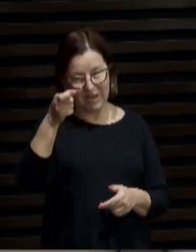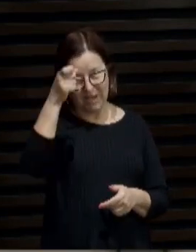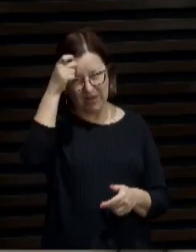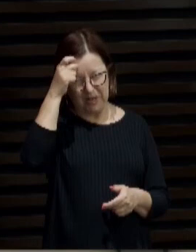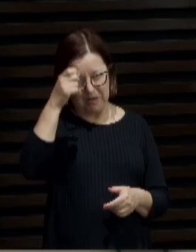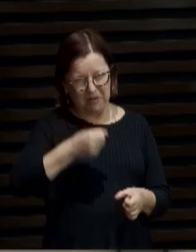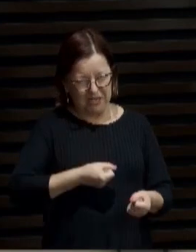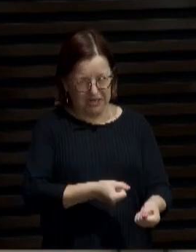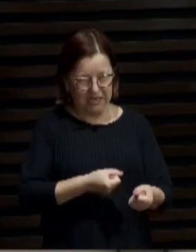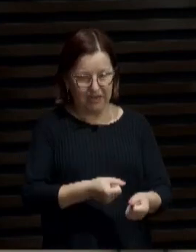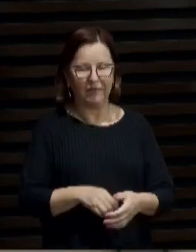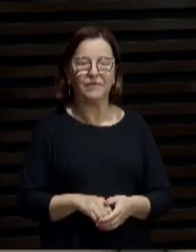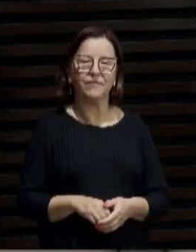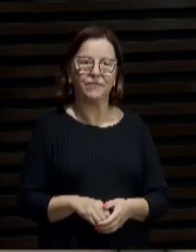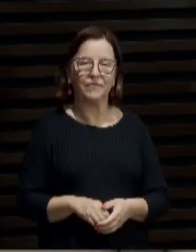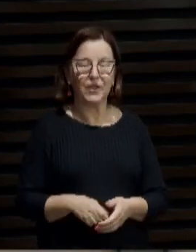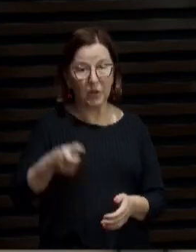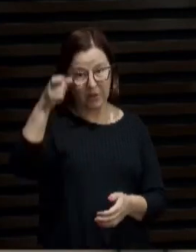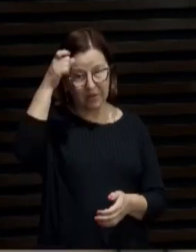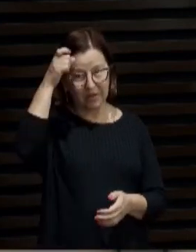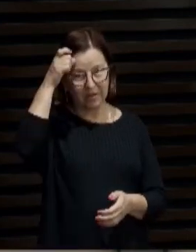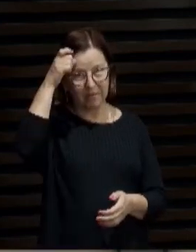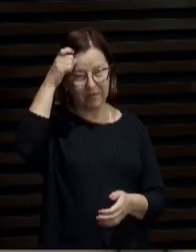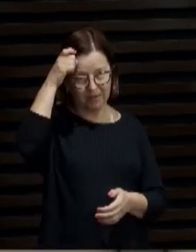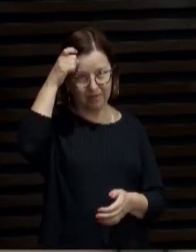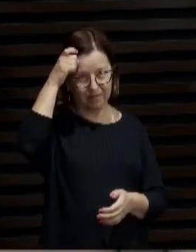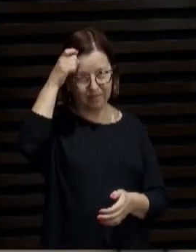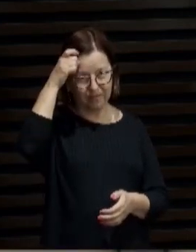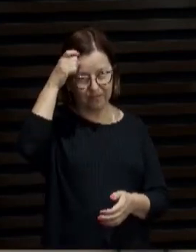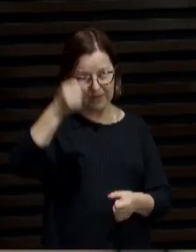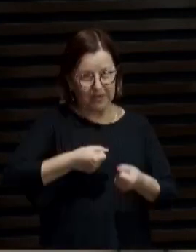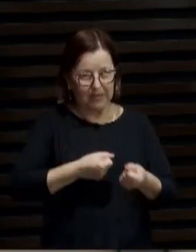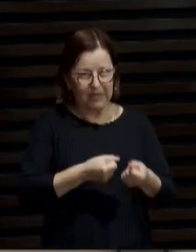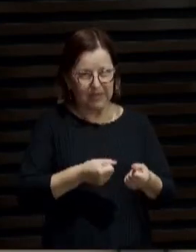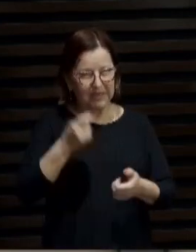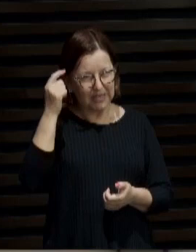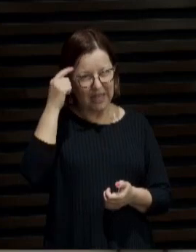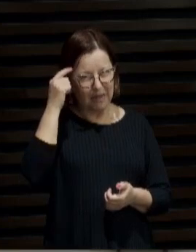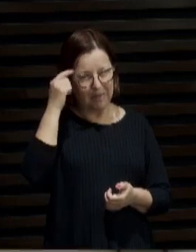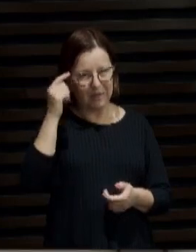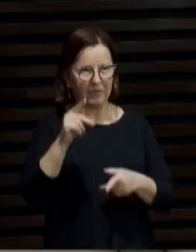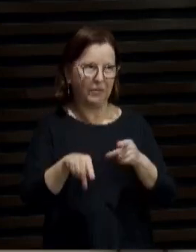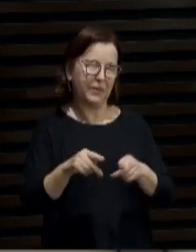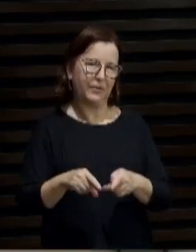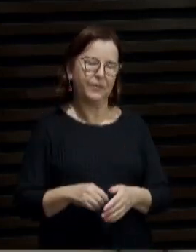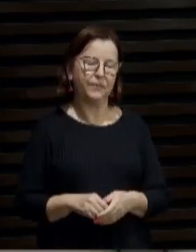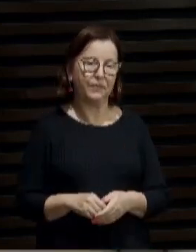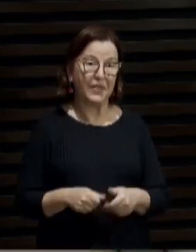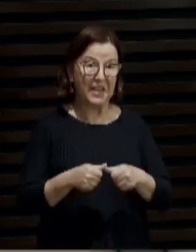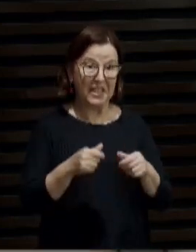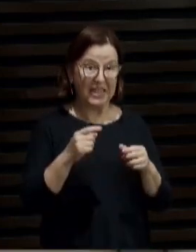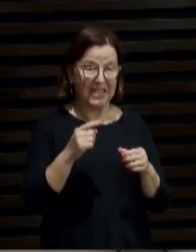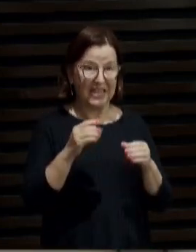É a mesma coisa que o diabo faz, né? O diabo na cabeça desse homem, né? Na igreja de Pérgamo, algumas pessoas agiam